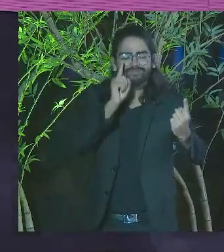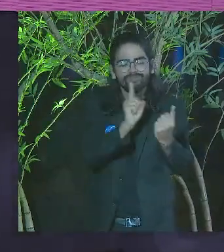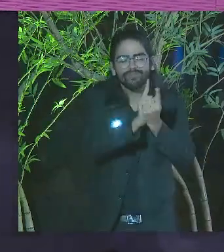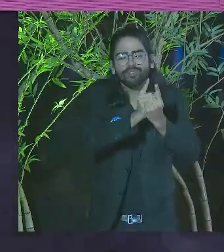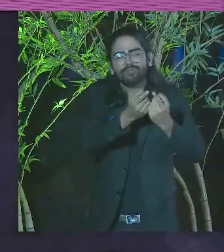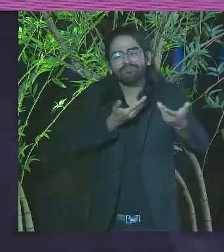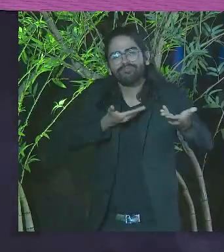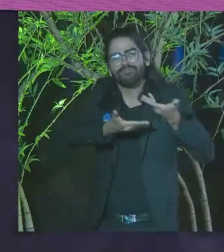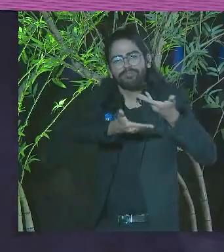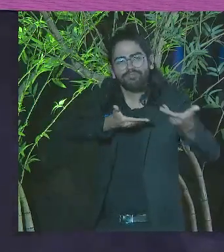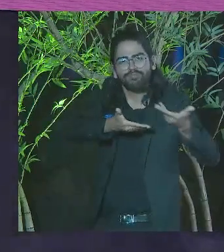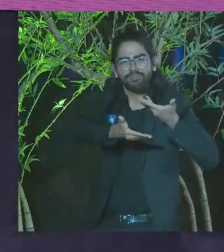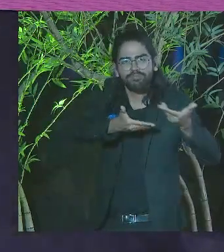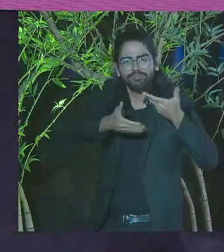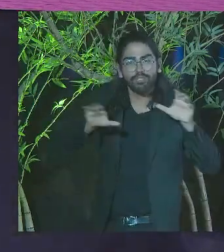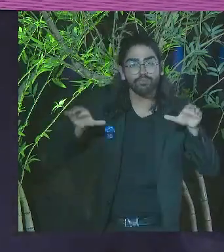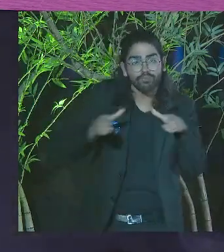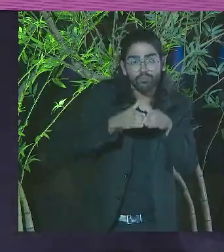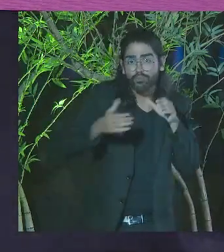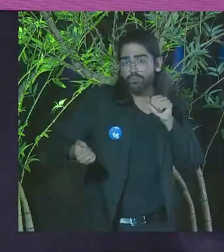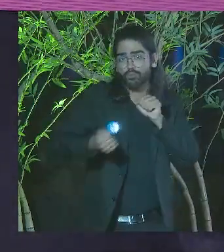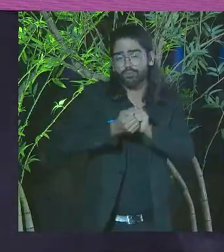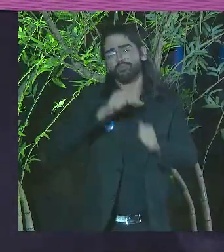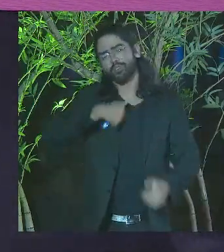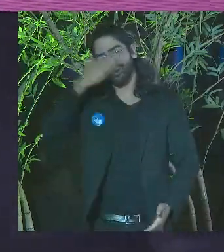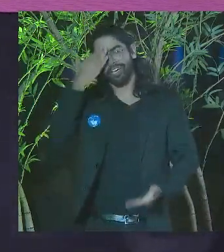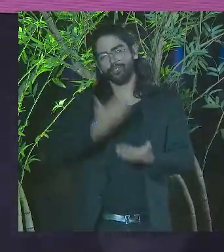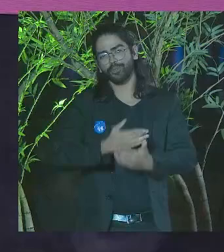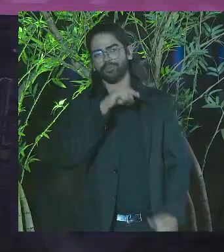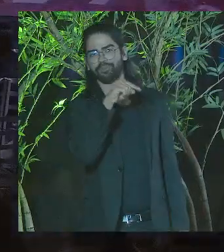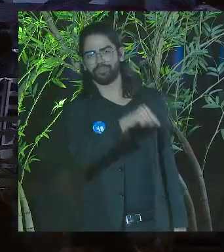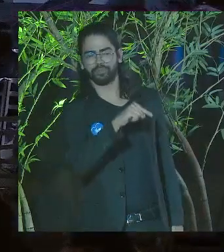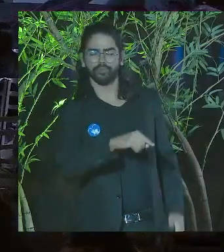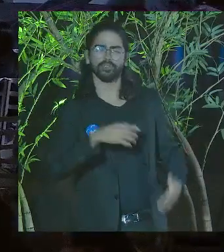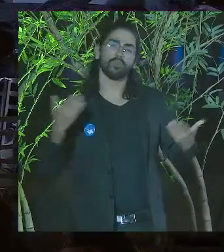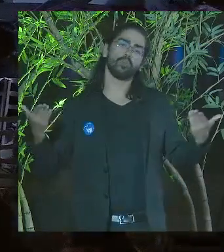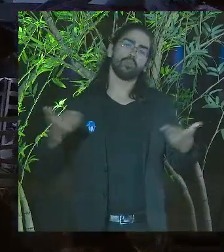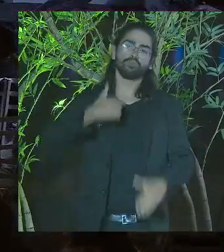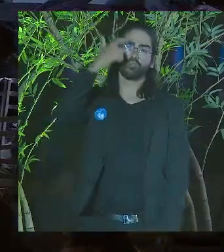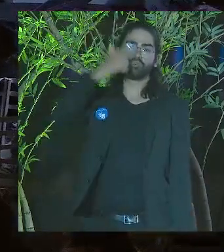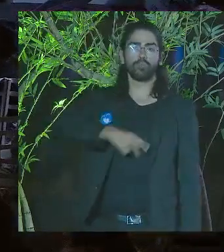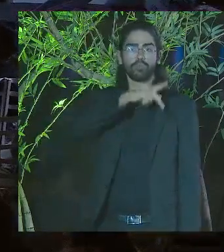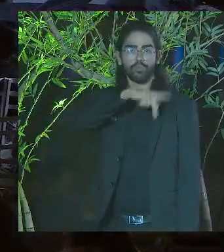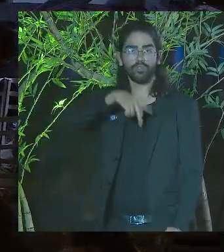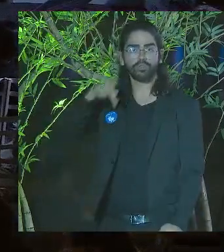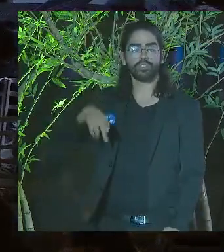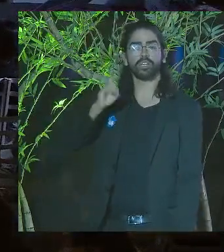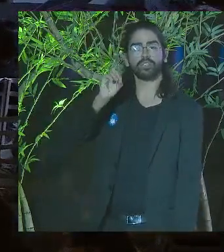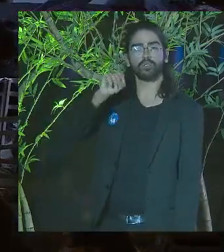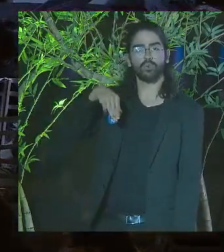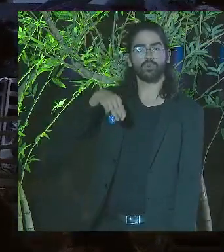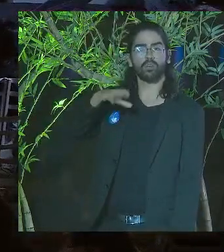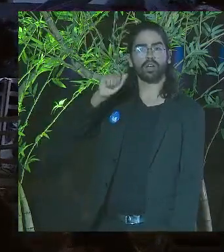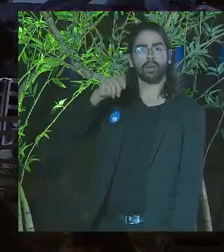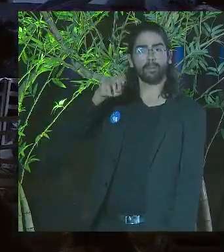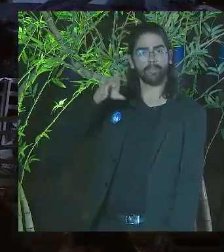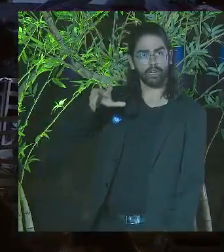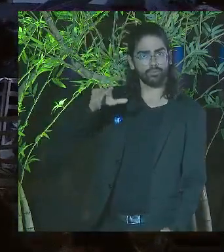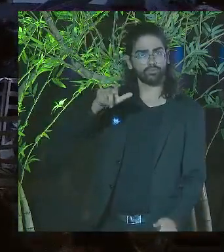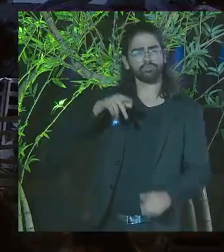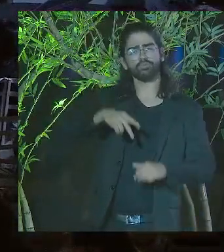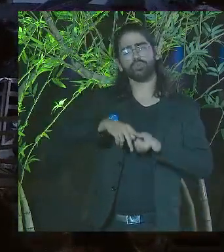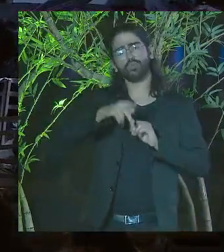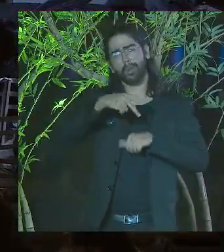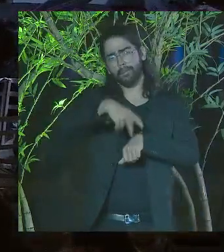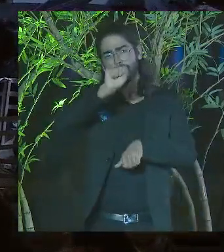se afetar e aprender coletivamente. É nisso que eu acredito. Então, hoje eu estou como professora da Fundação Dom Cabral, dos programas de MBA, ao